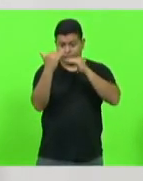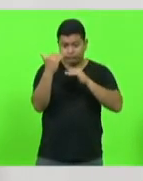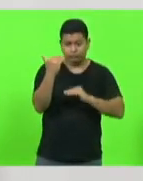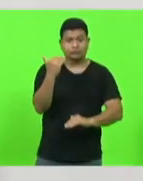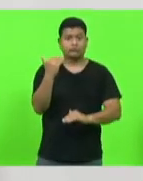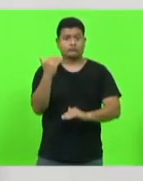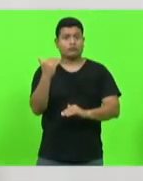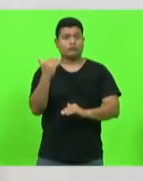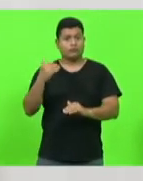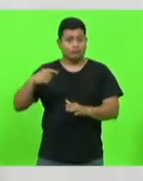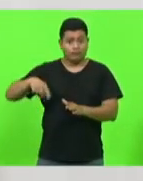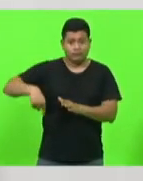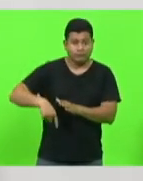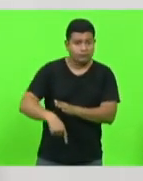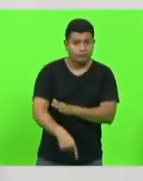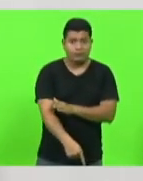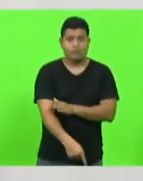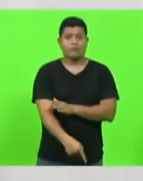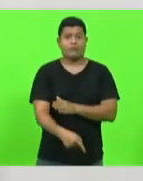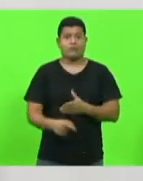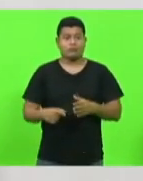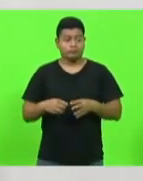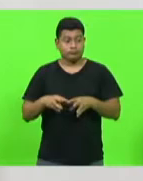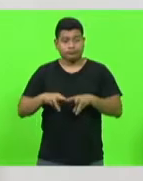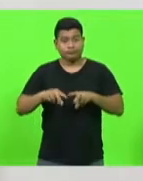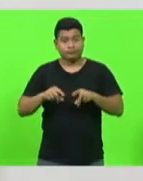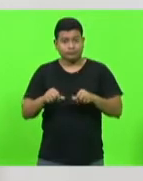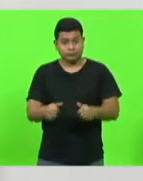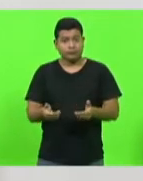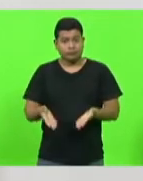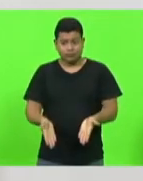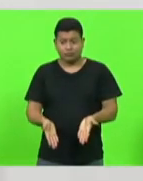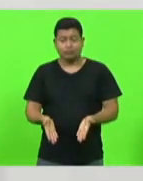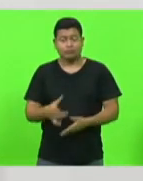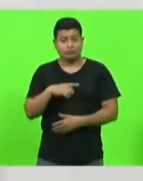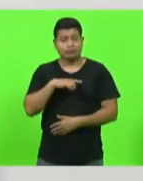também dos nossos aquíferos está sendo